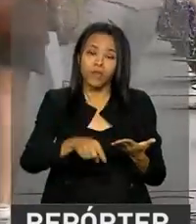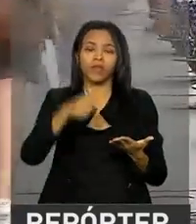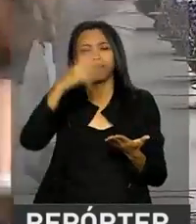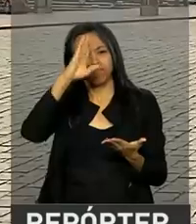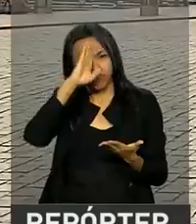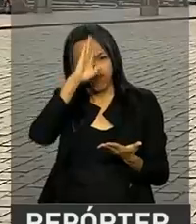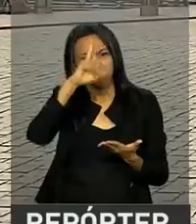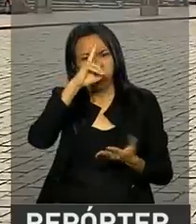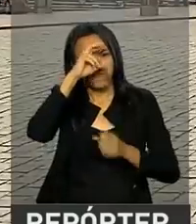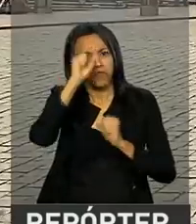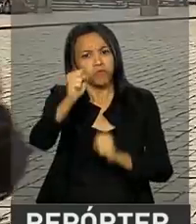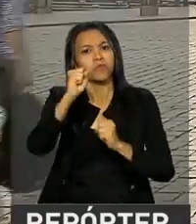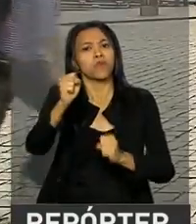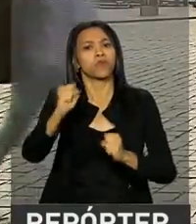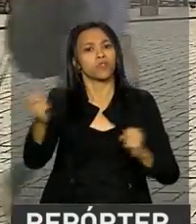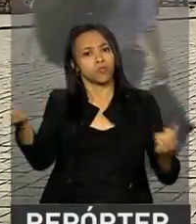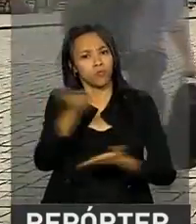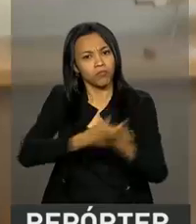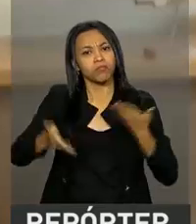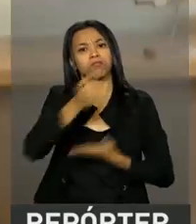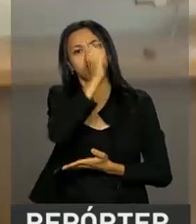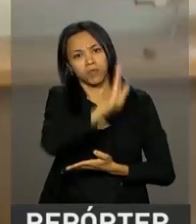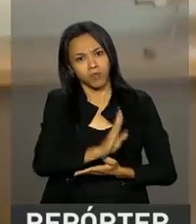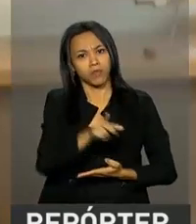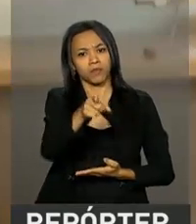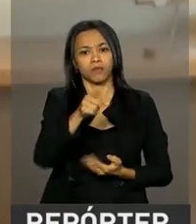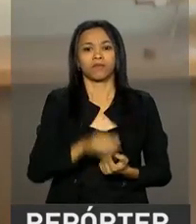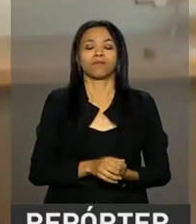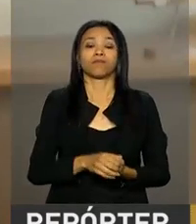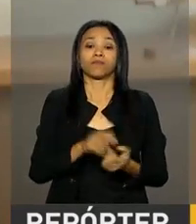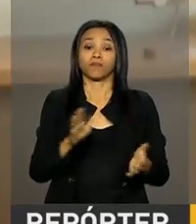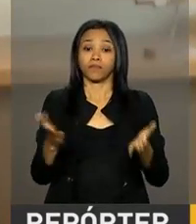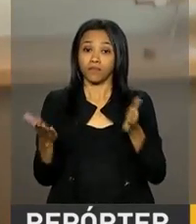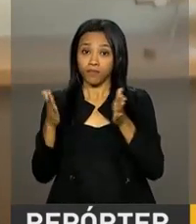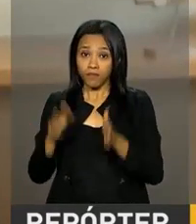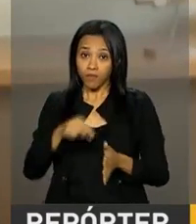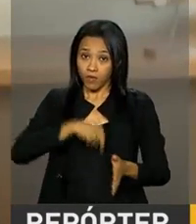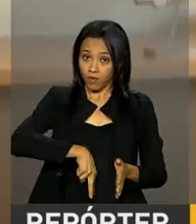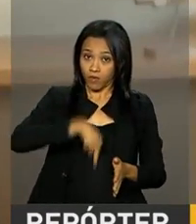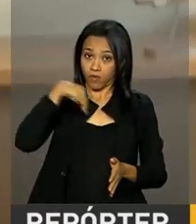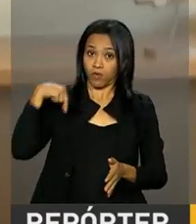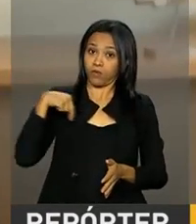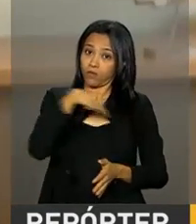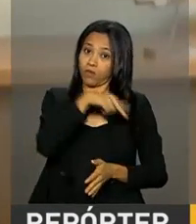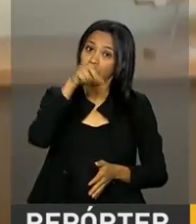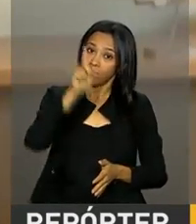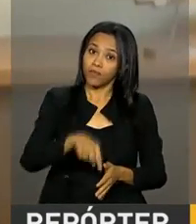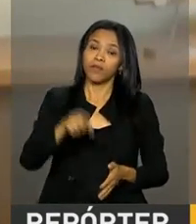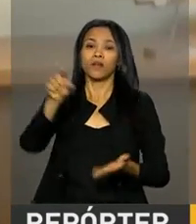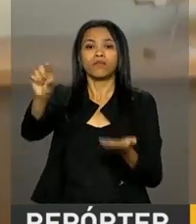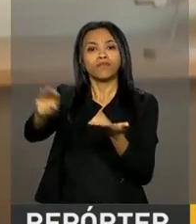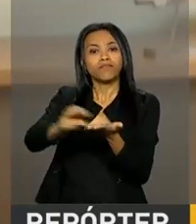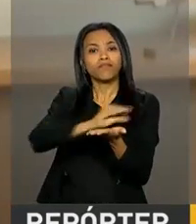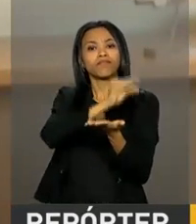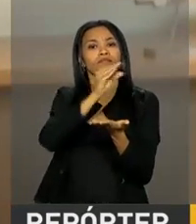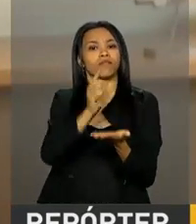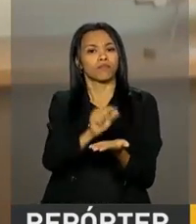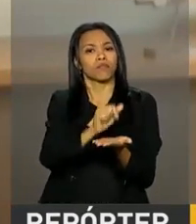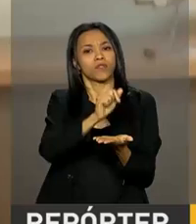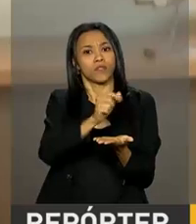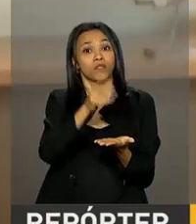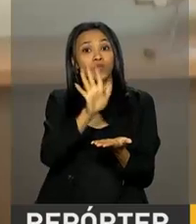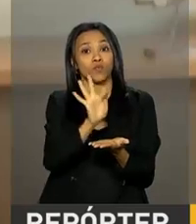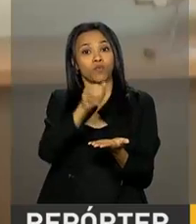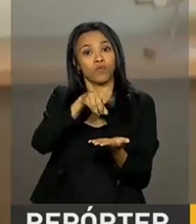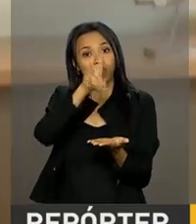pontos fortes na relação com o Brasil a Noruega é uma grande financiadora das atividades do